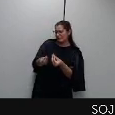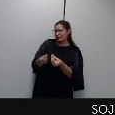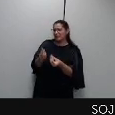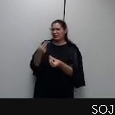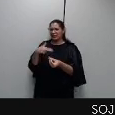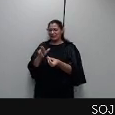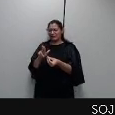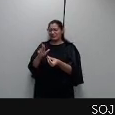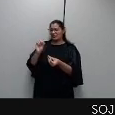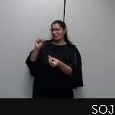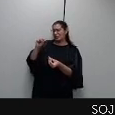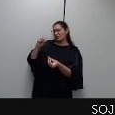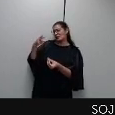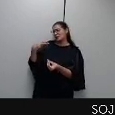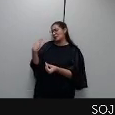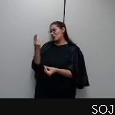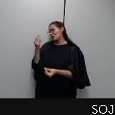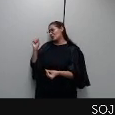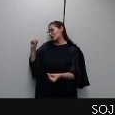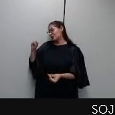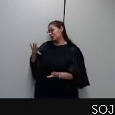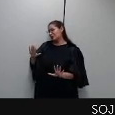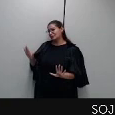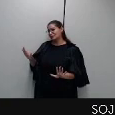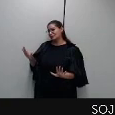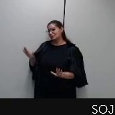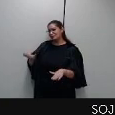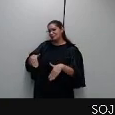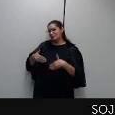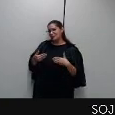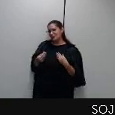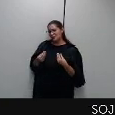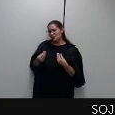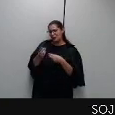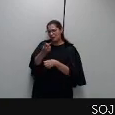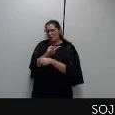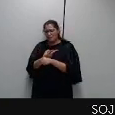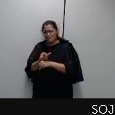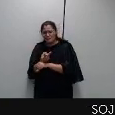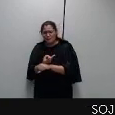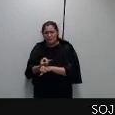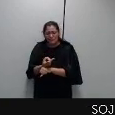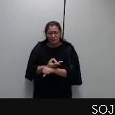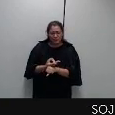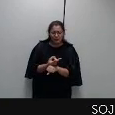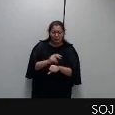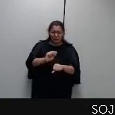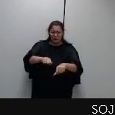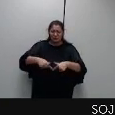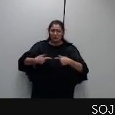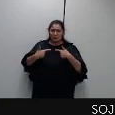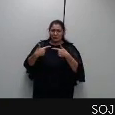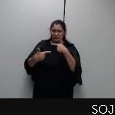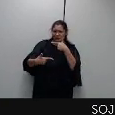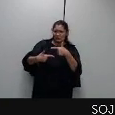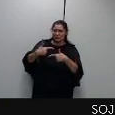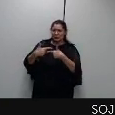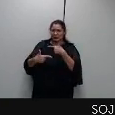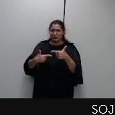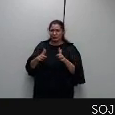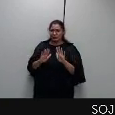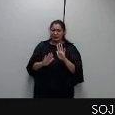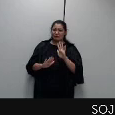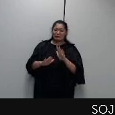quero é que a gente procura uniformizar essa matéria para gente não estar um julgando de um jeito e outros poucos é